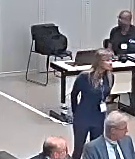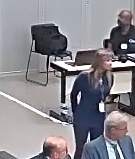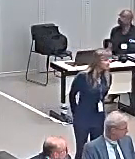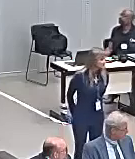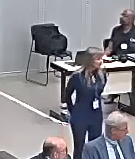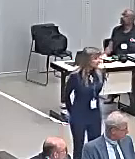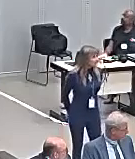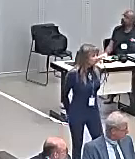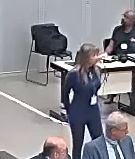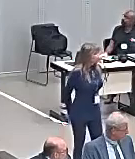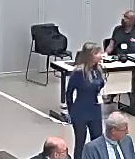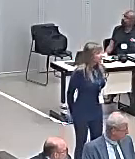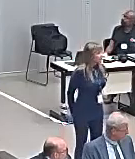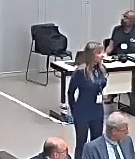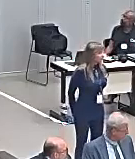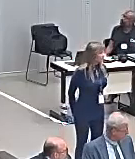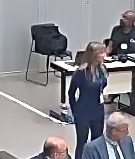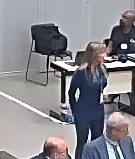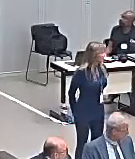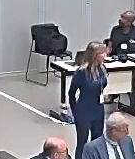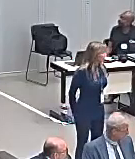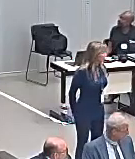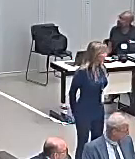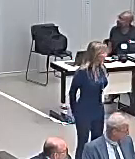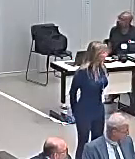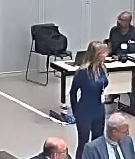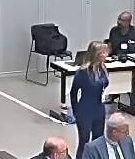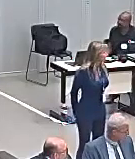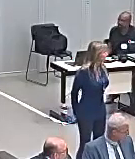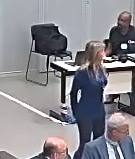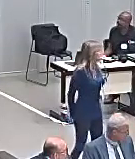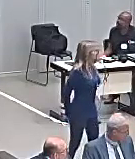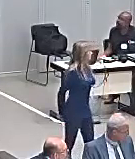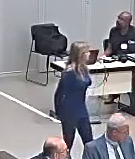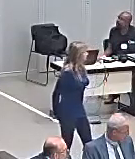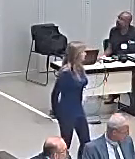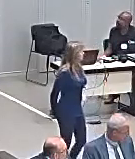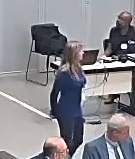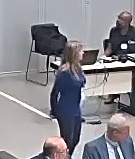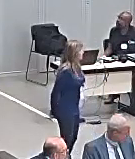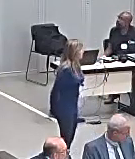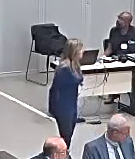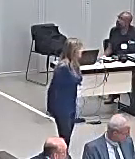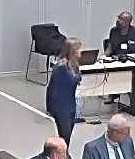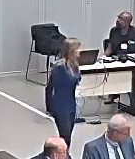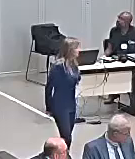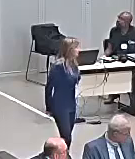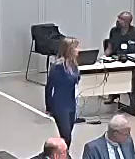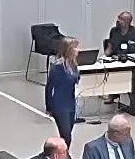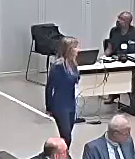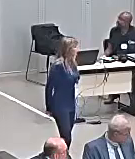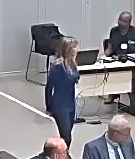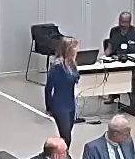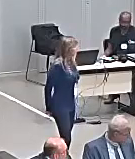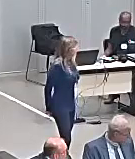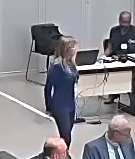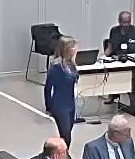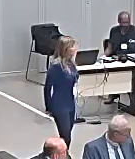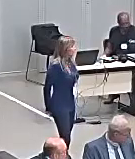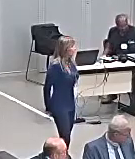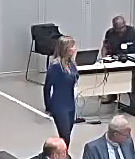vou me adiantar delongar né só queria esclarecer que nós eu Consultei aqui a súmula 130 e não diz respeito a esse